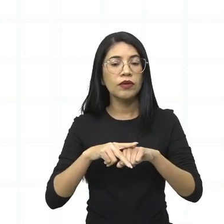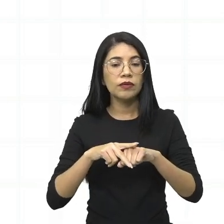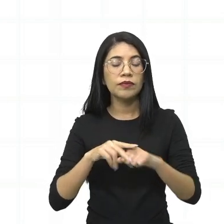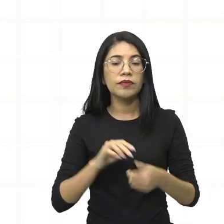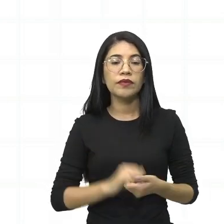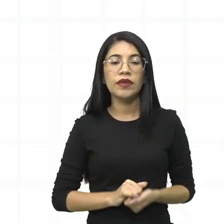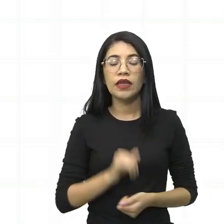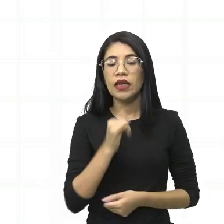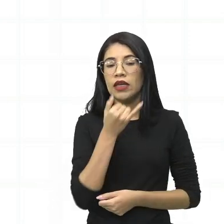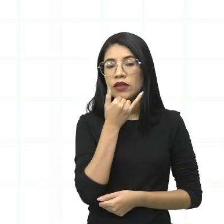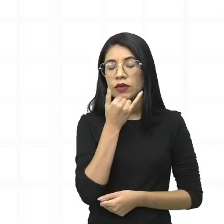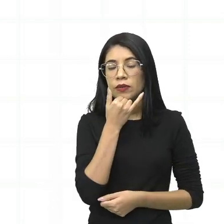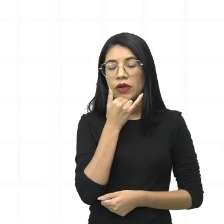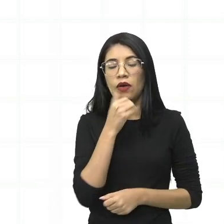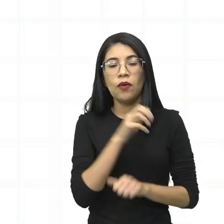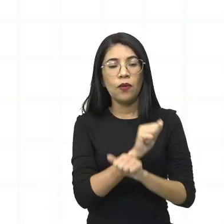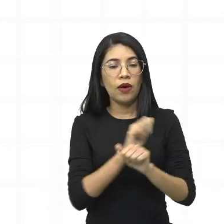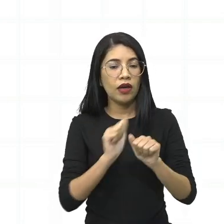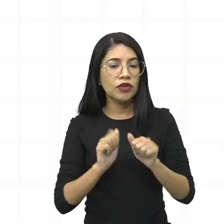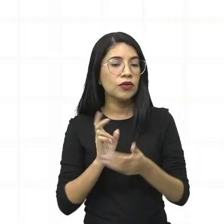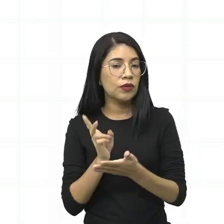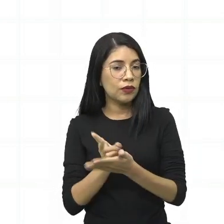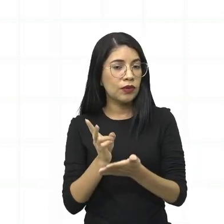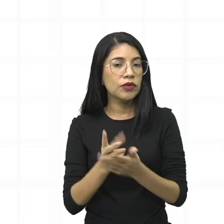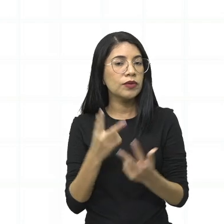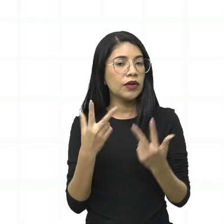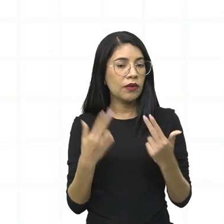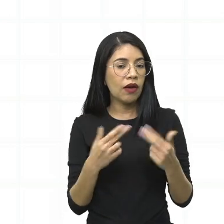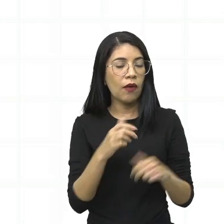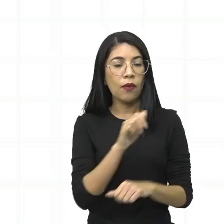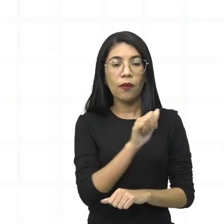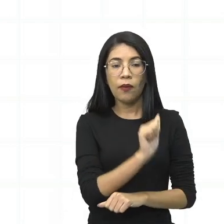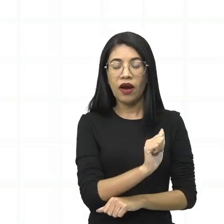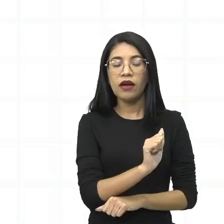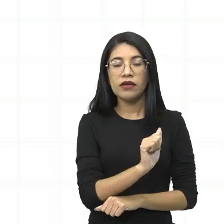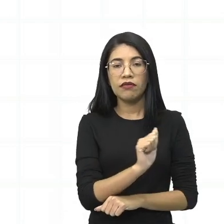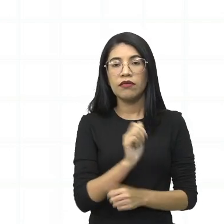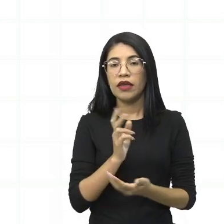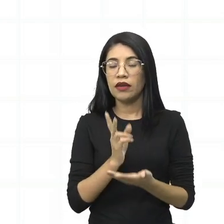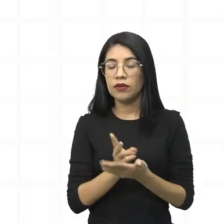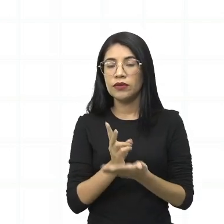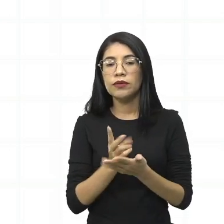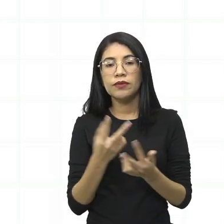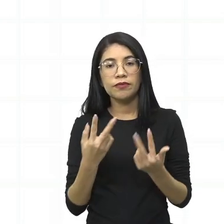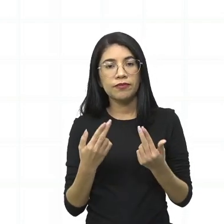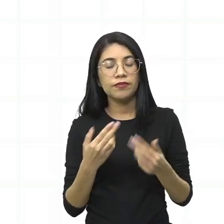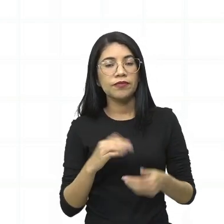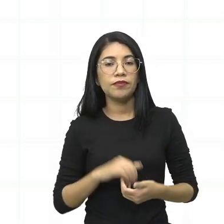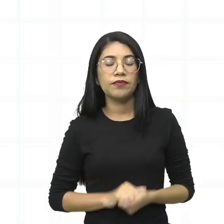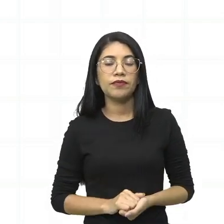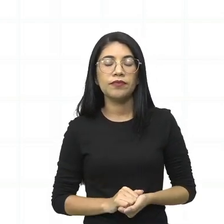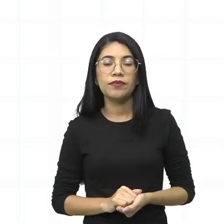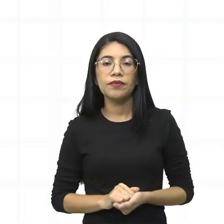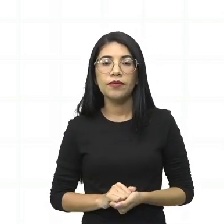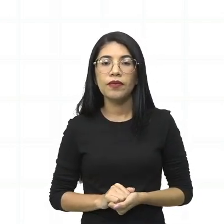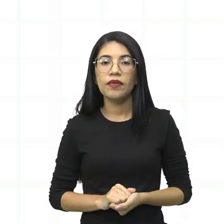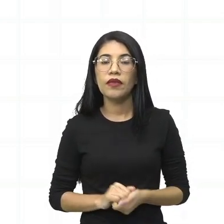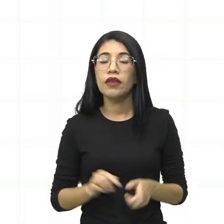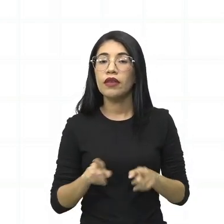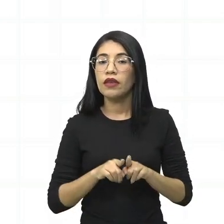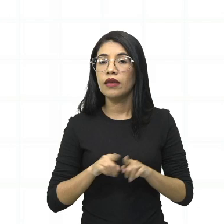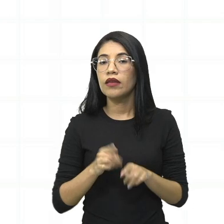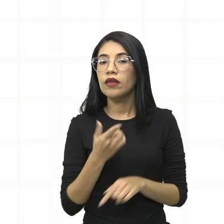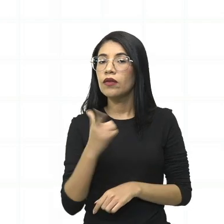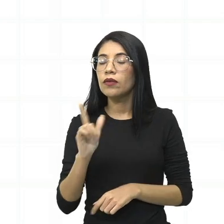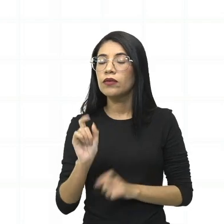troca o artigo, né, só troca o pronome, tá? O artigo continua o mesmo. E aí nós temos